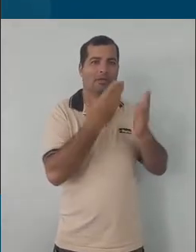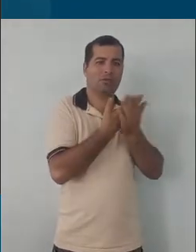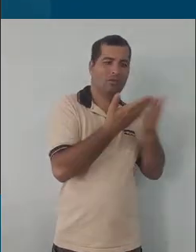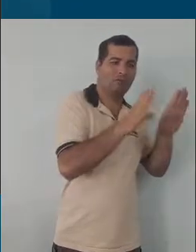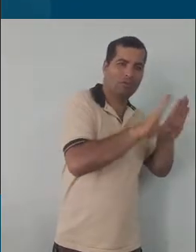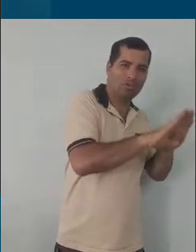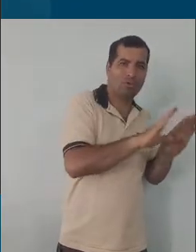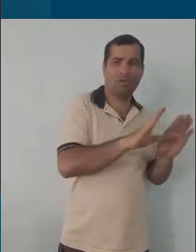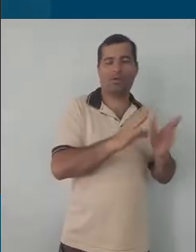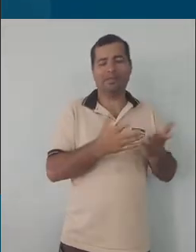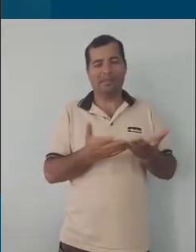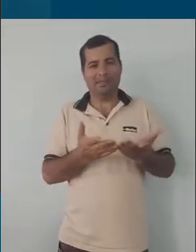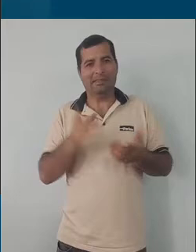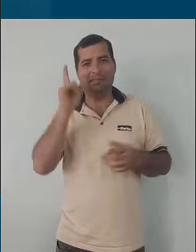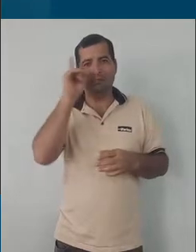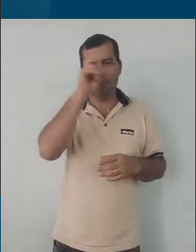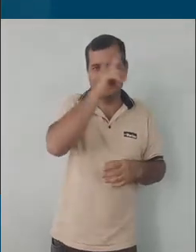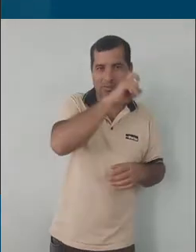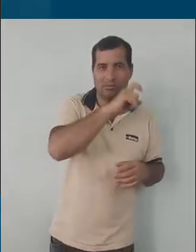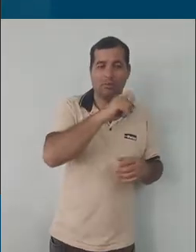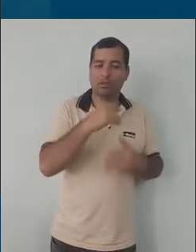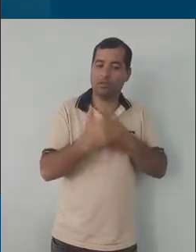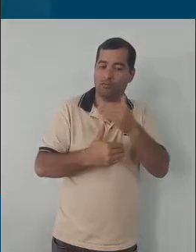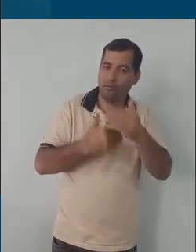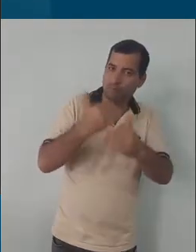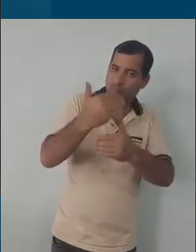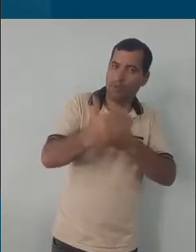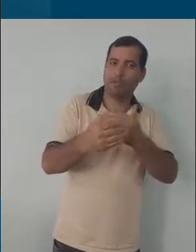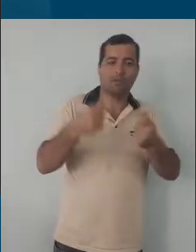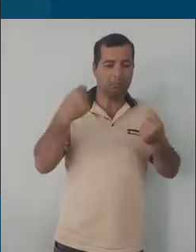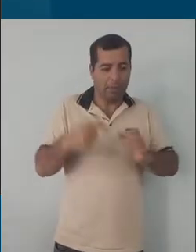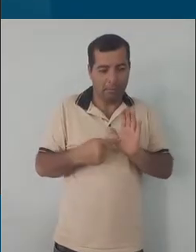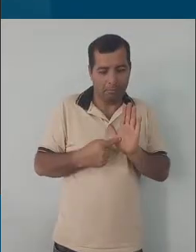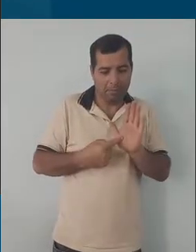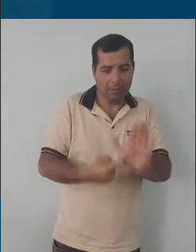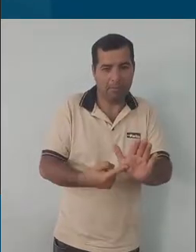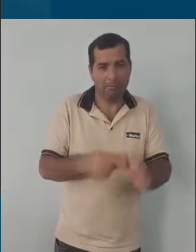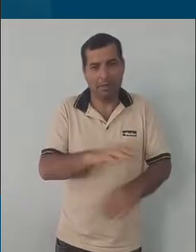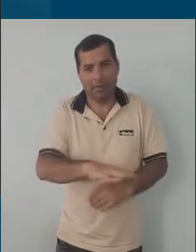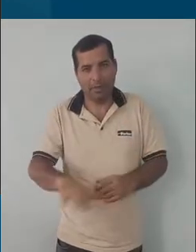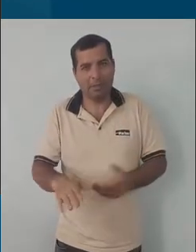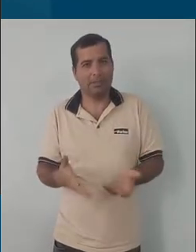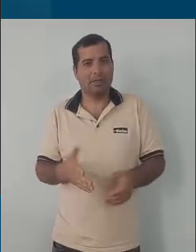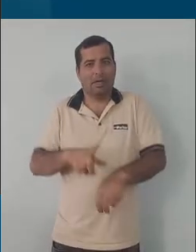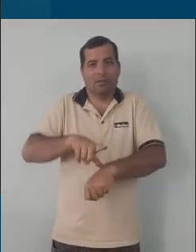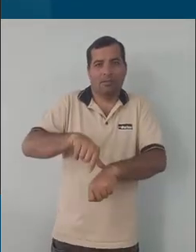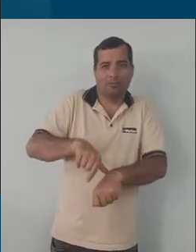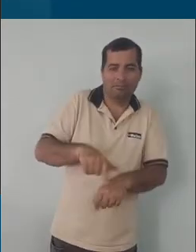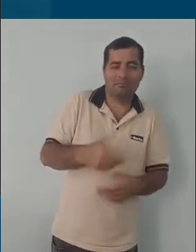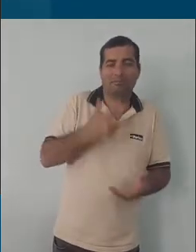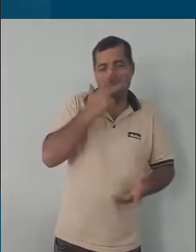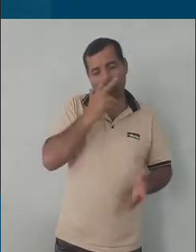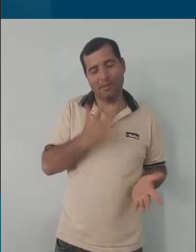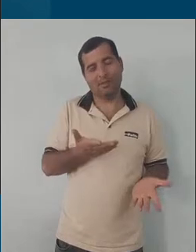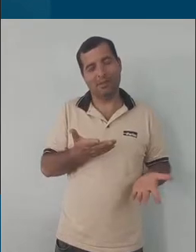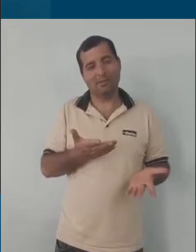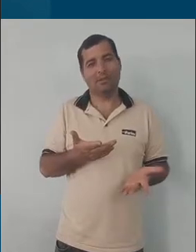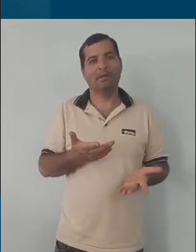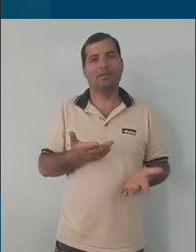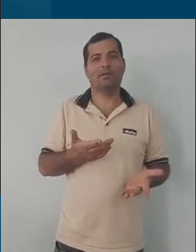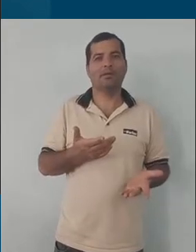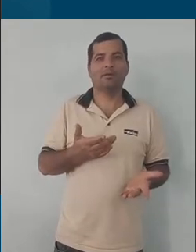dos desenvolvimentos daquilo que deveria ter sido apresentado para as crianças no ambiente escolar, aquilo que elas deveriam ter